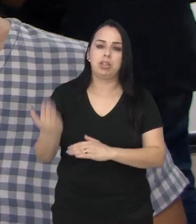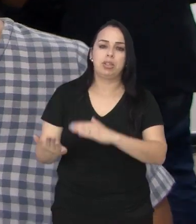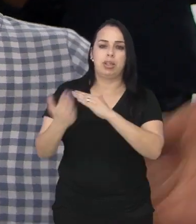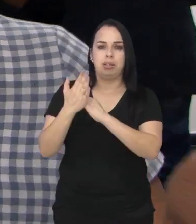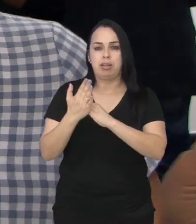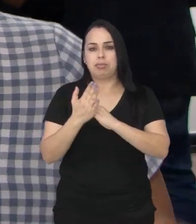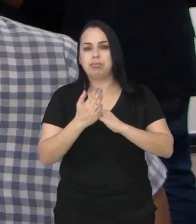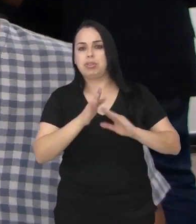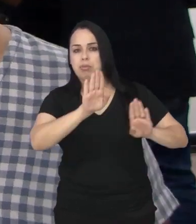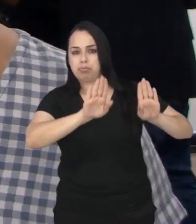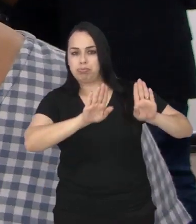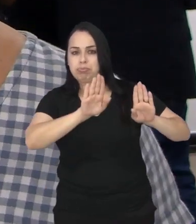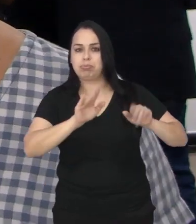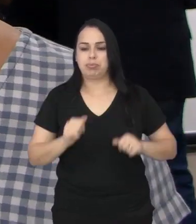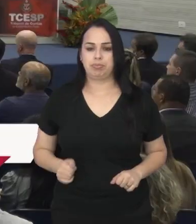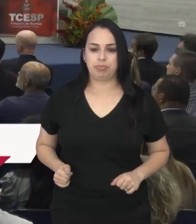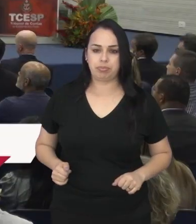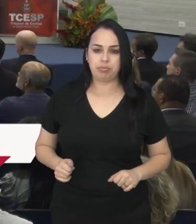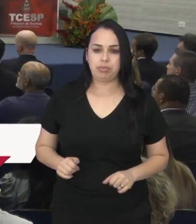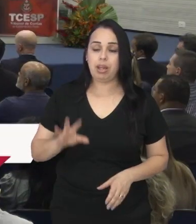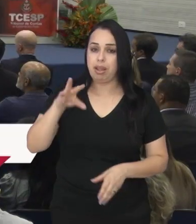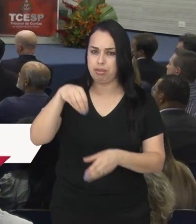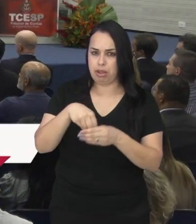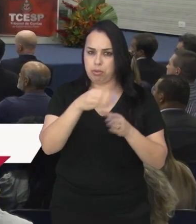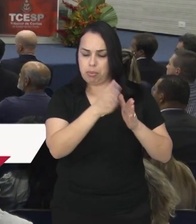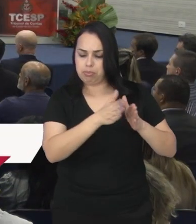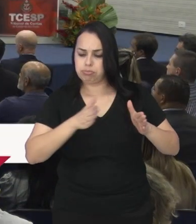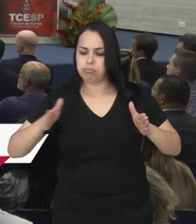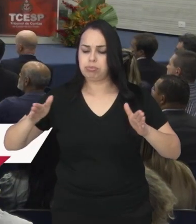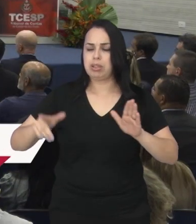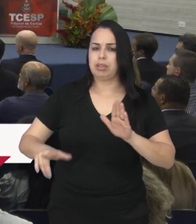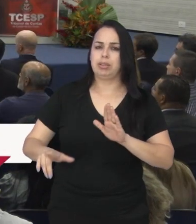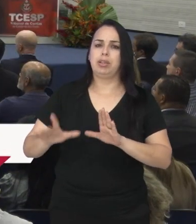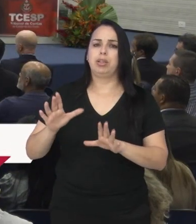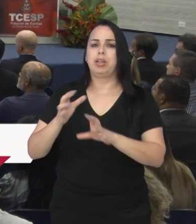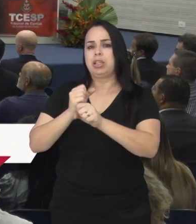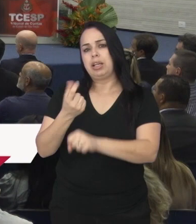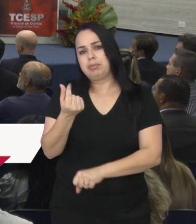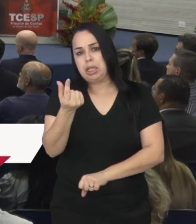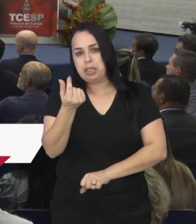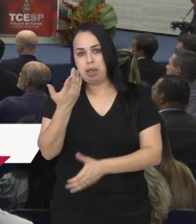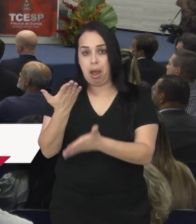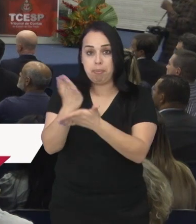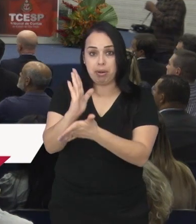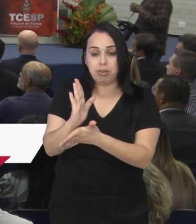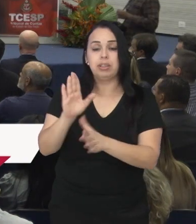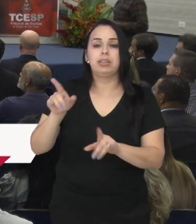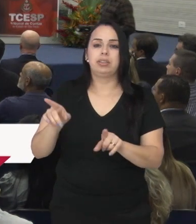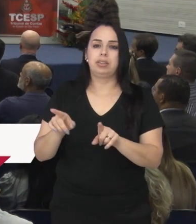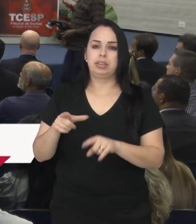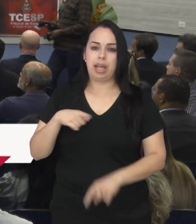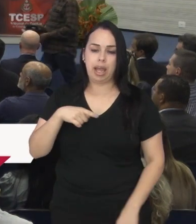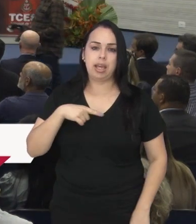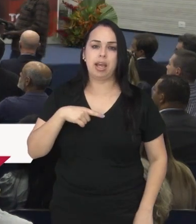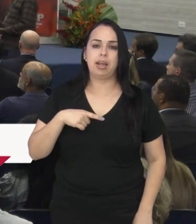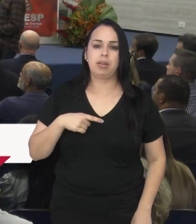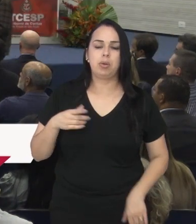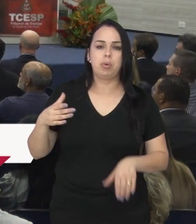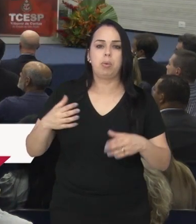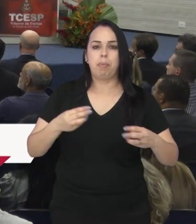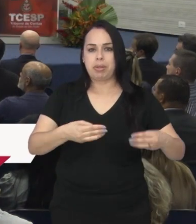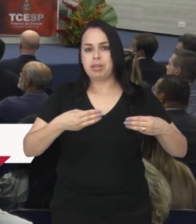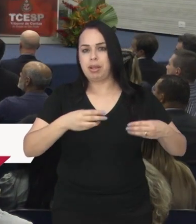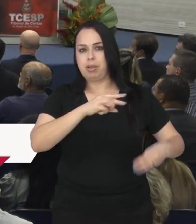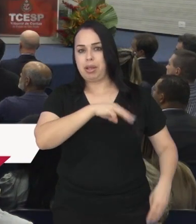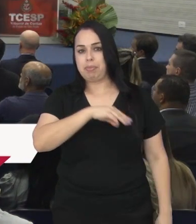gente cedie esse debate. E dentro desse processo de aprovação de contas, o TCE conta com a participação importante do